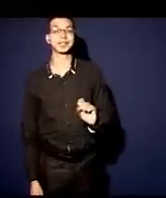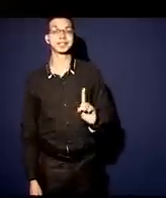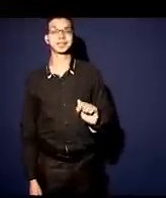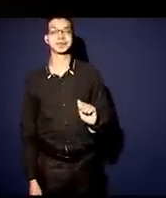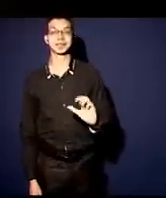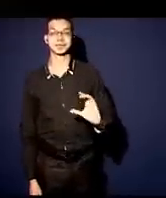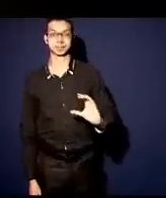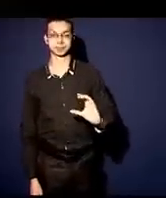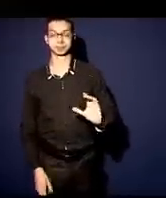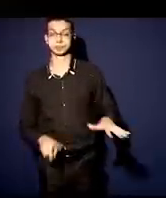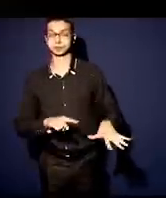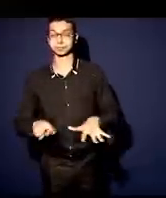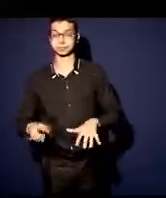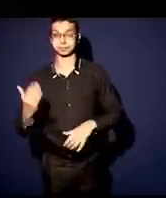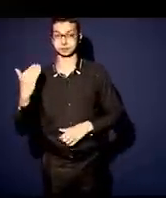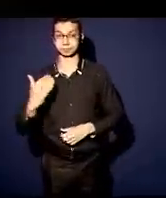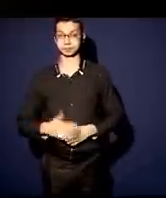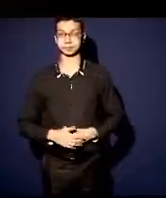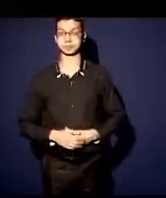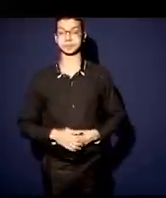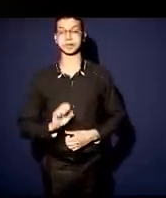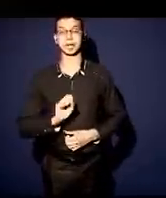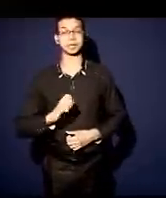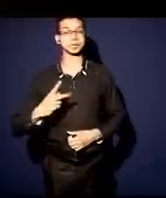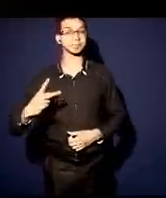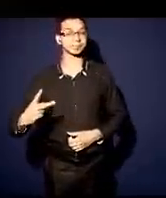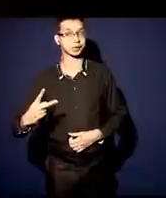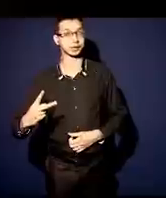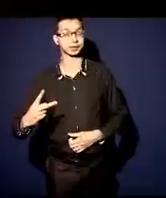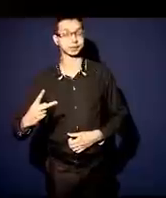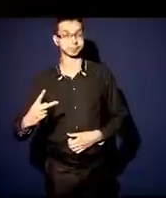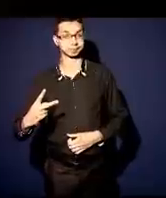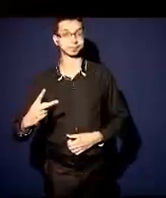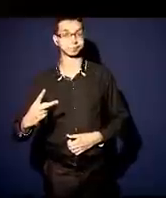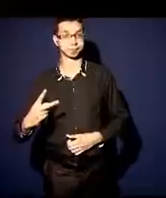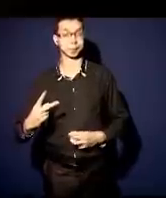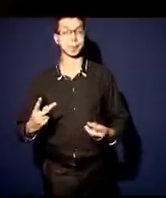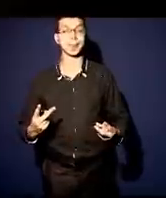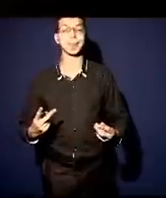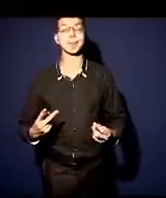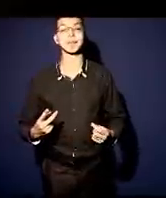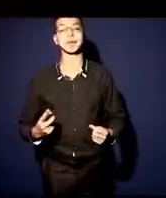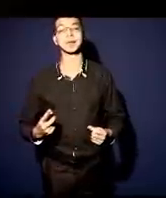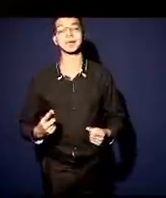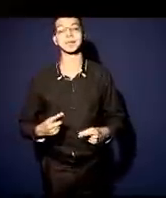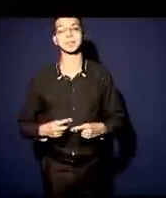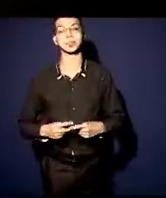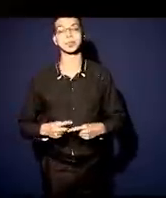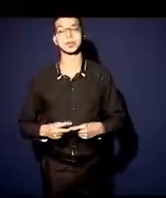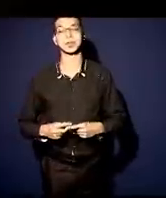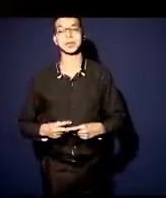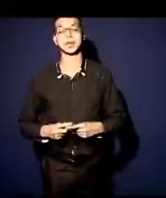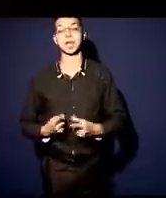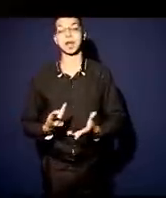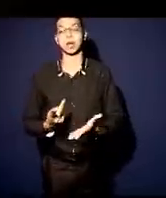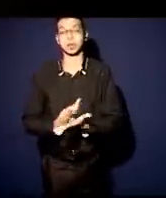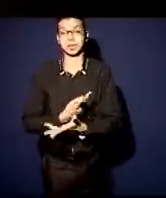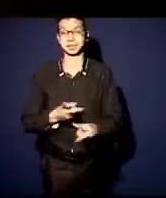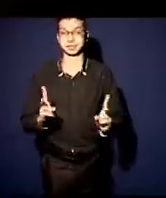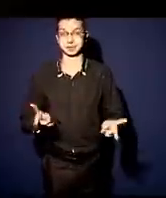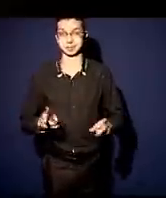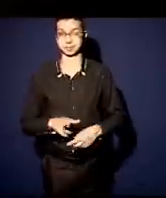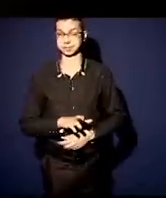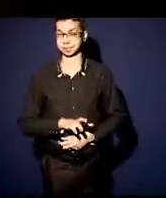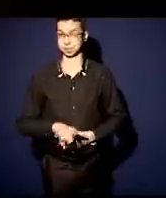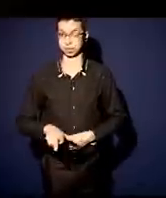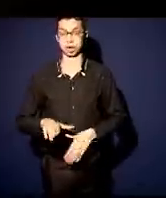últimas semanas o S&P, que não é uma correlação que normalmente acontece. Normalmente, quando